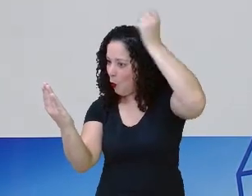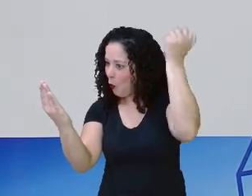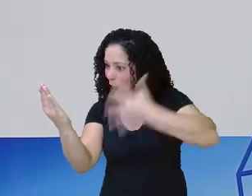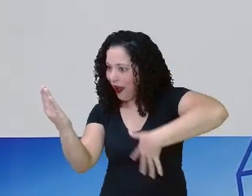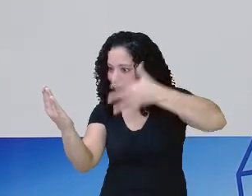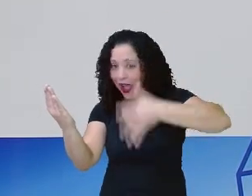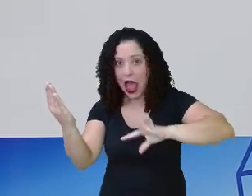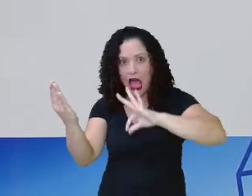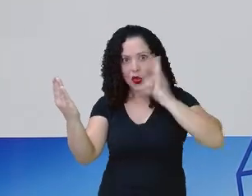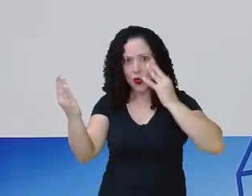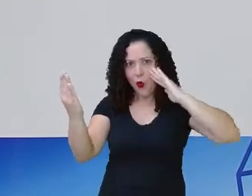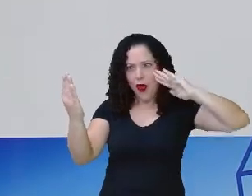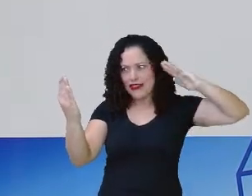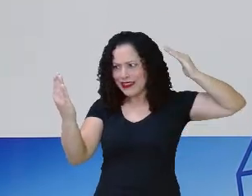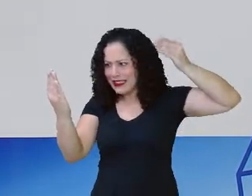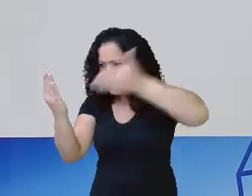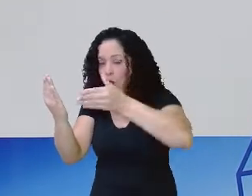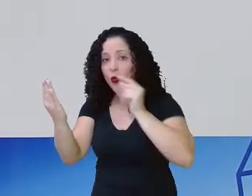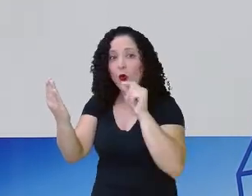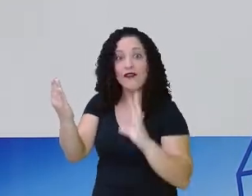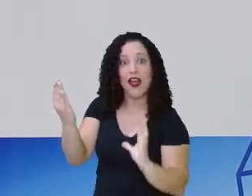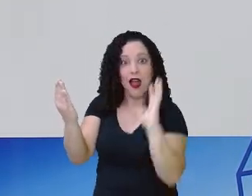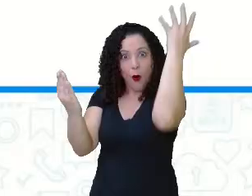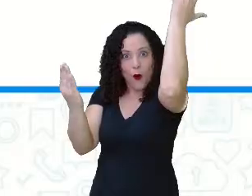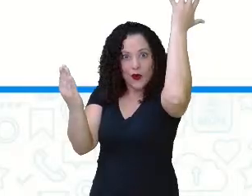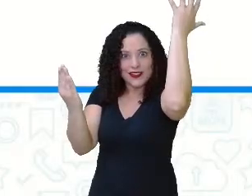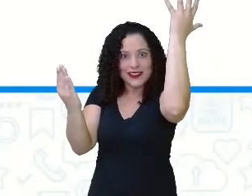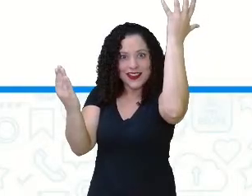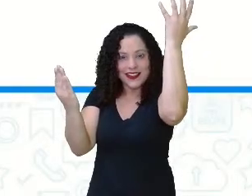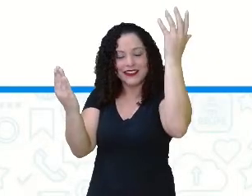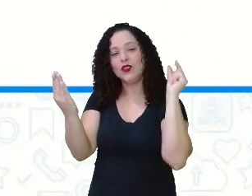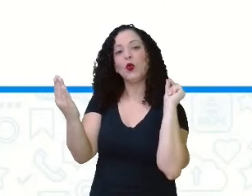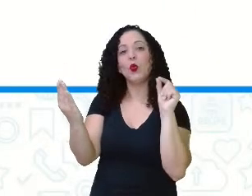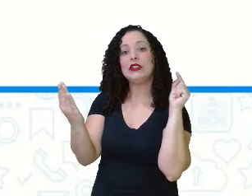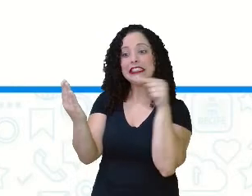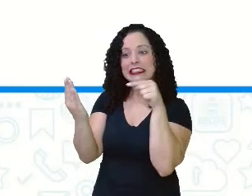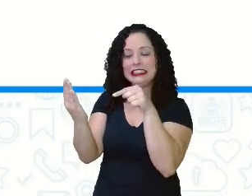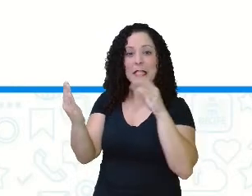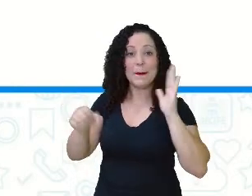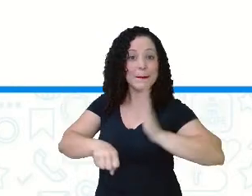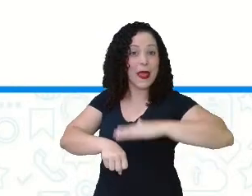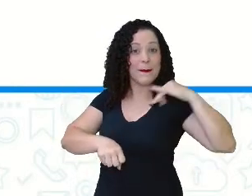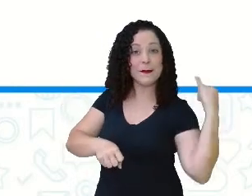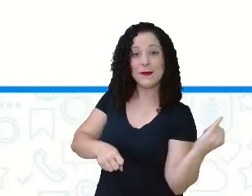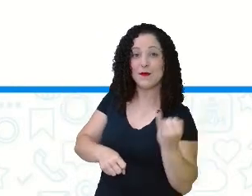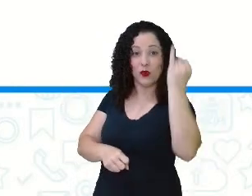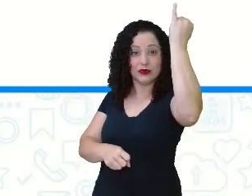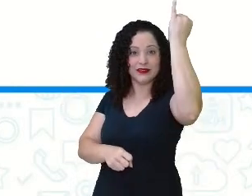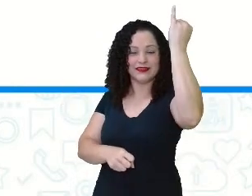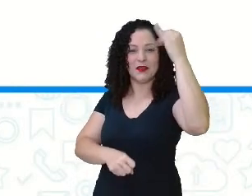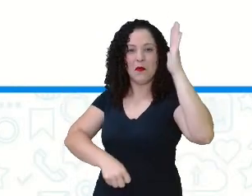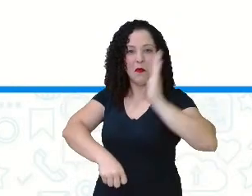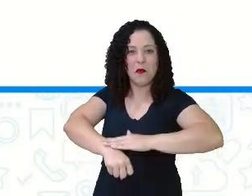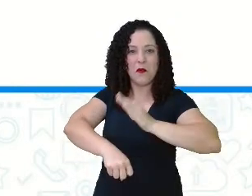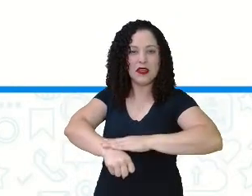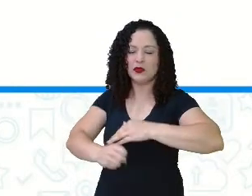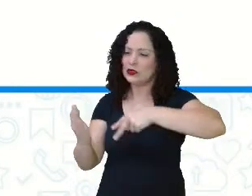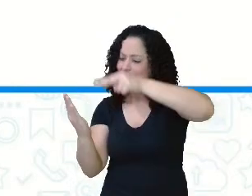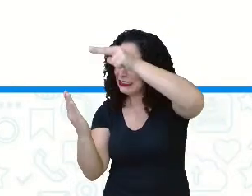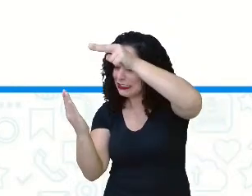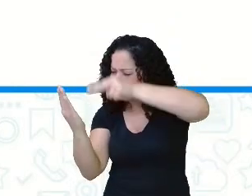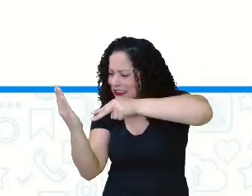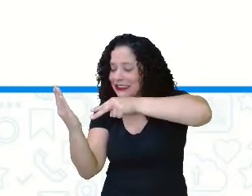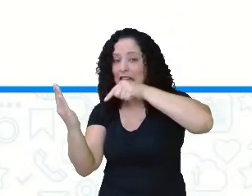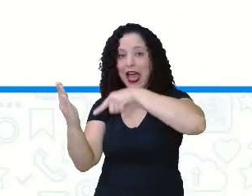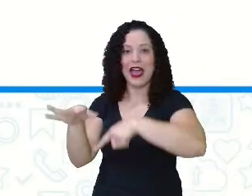olhares estão ali voltados para o que vai acontecer. É o ponto culminante do conflito. Trata-se também de